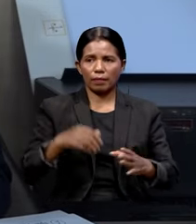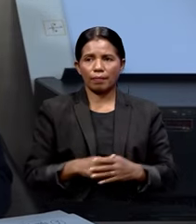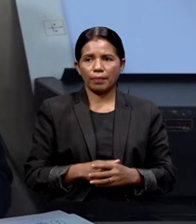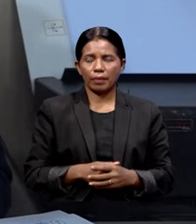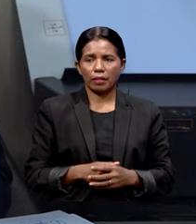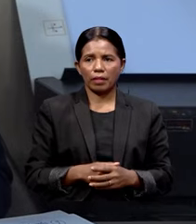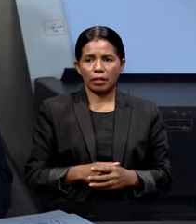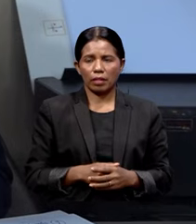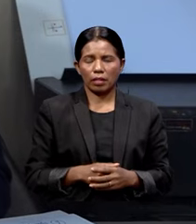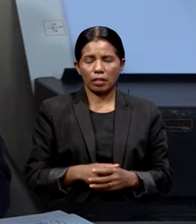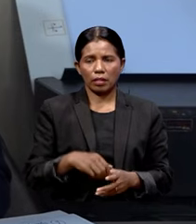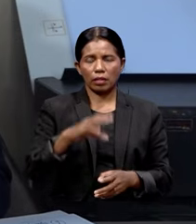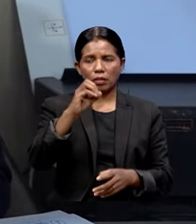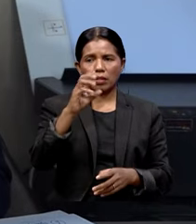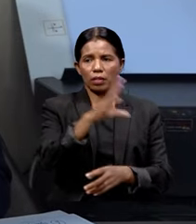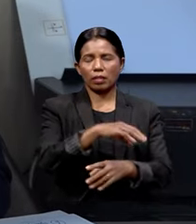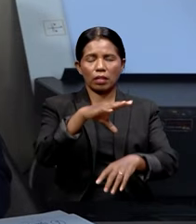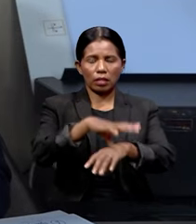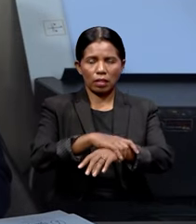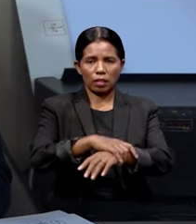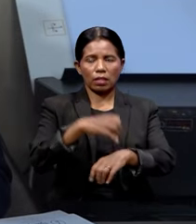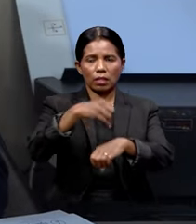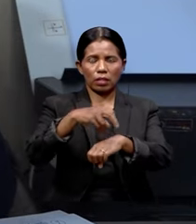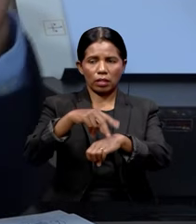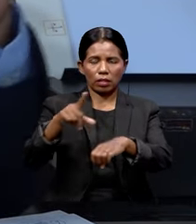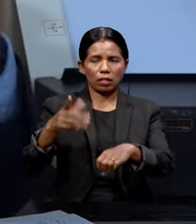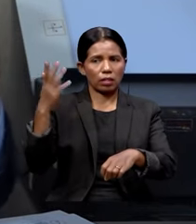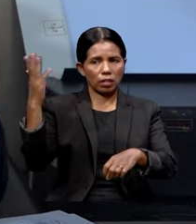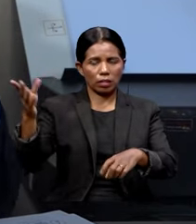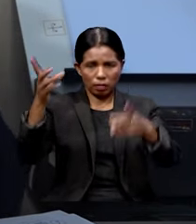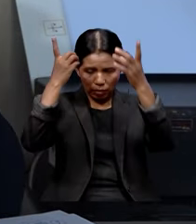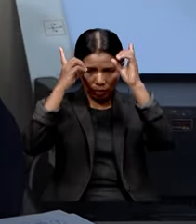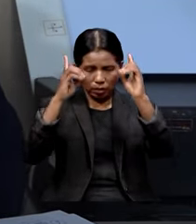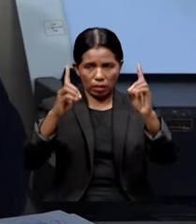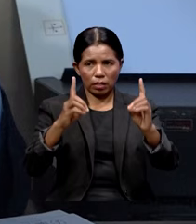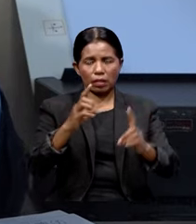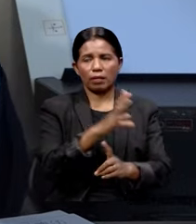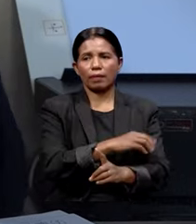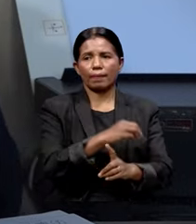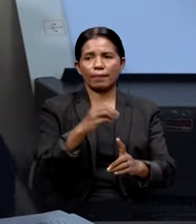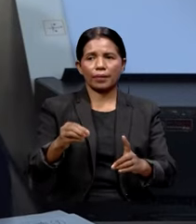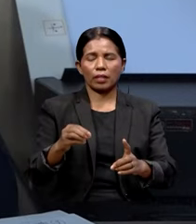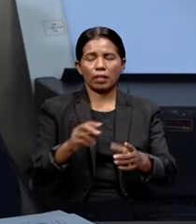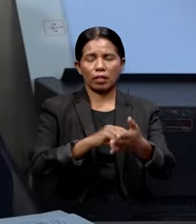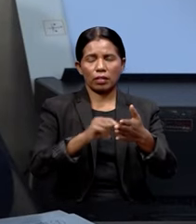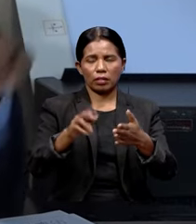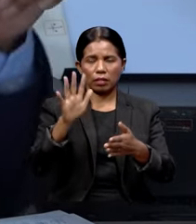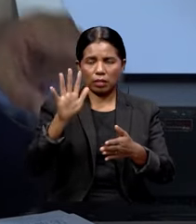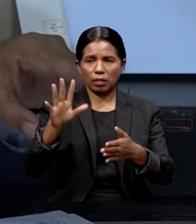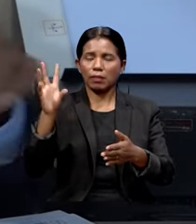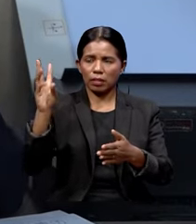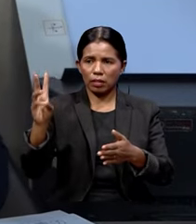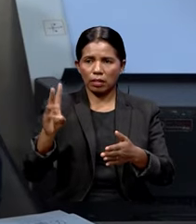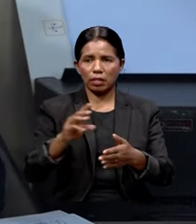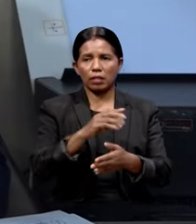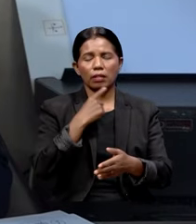warrant arrest, mandado capturação internacional. E a neba define que eras. E a página 5, no página 6, os